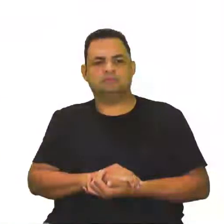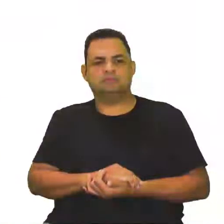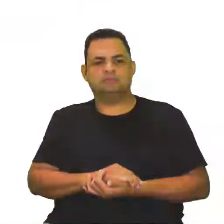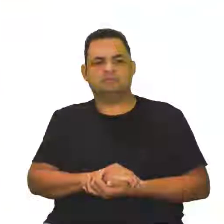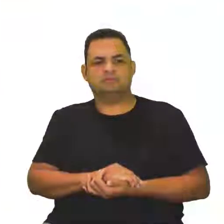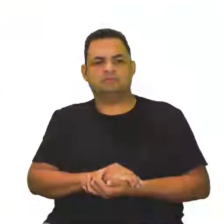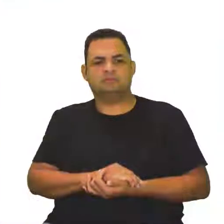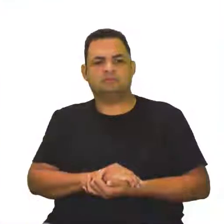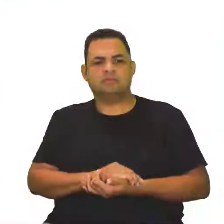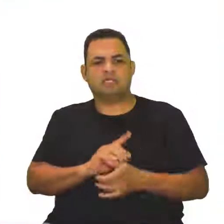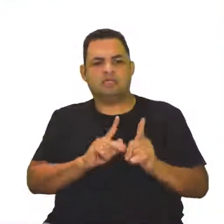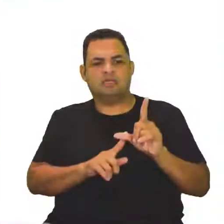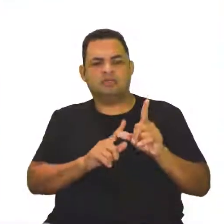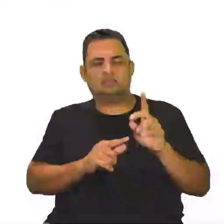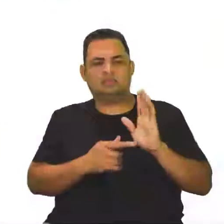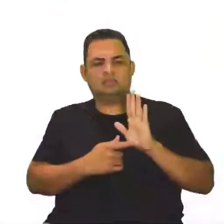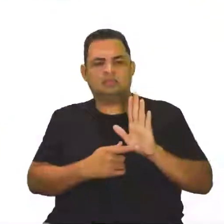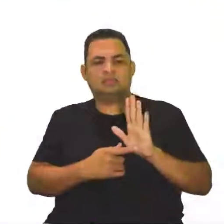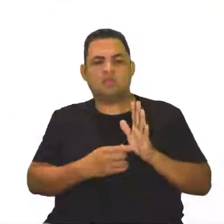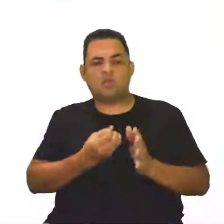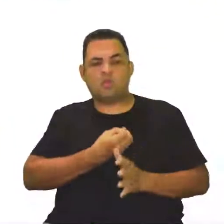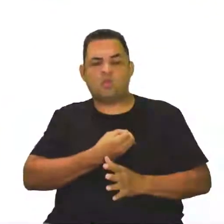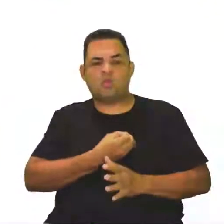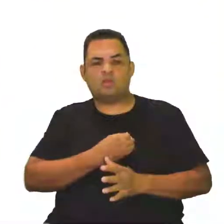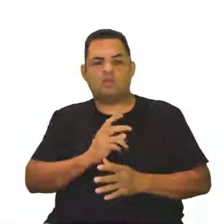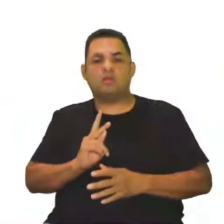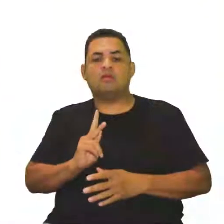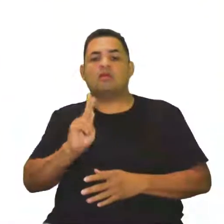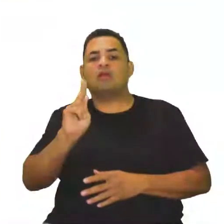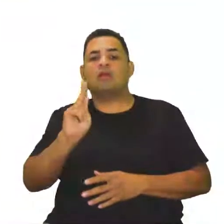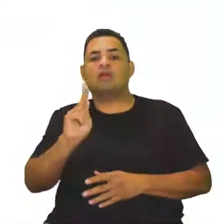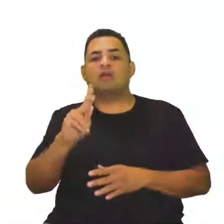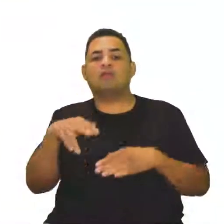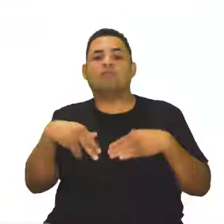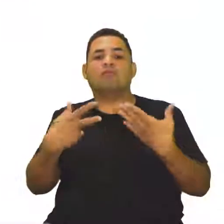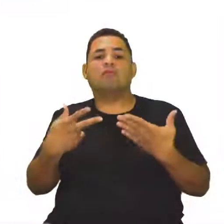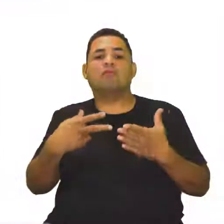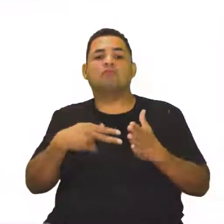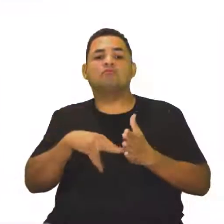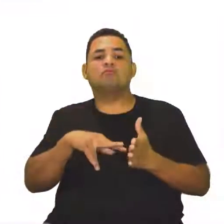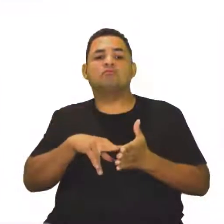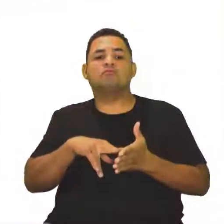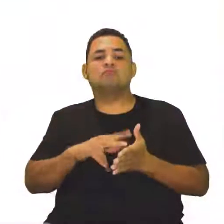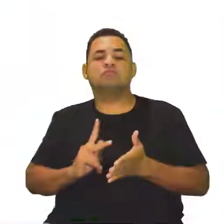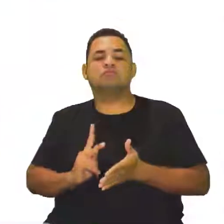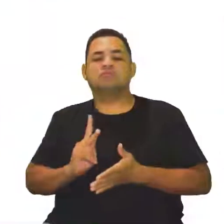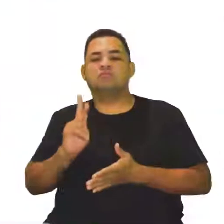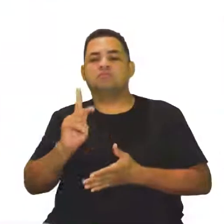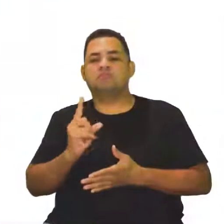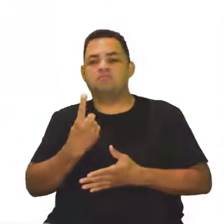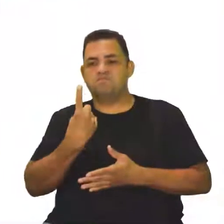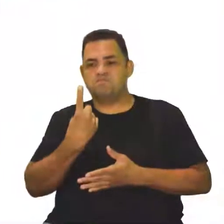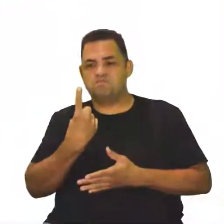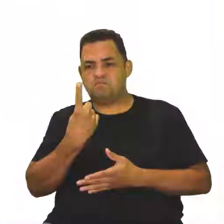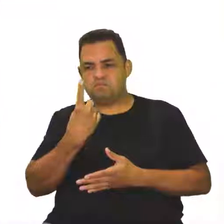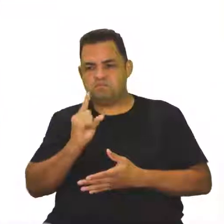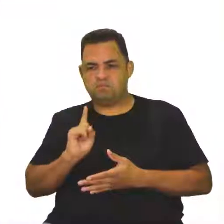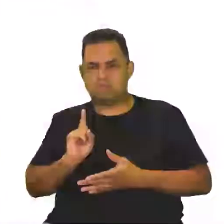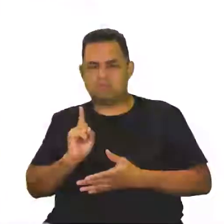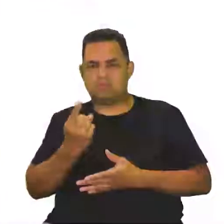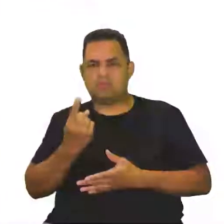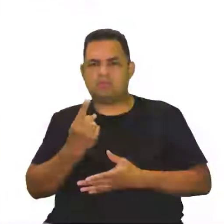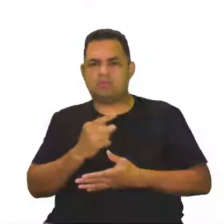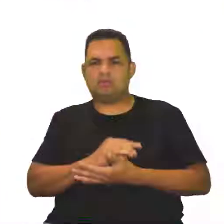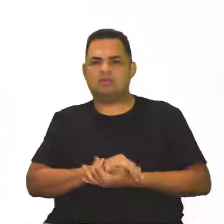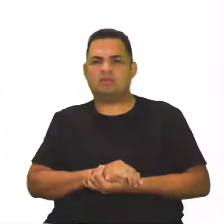Ele é uma letrinha que representa um valor. 1K representa quanto? Quem lembra? 1K representa 1000. Então,